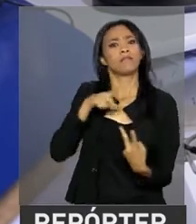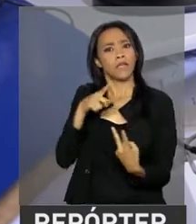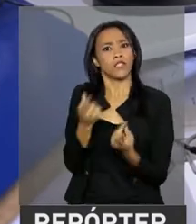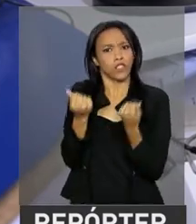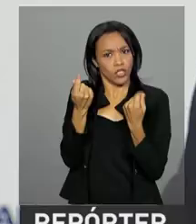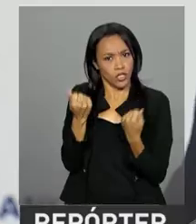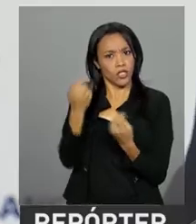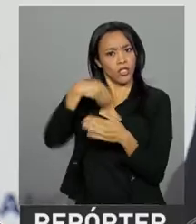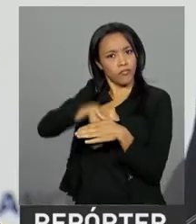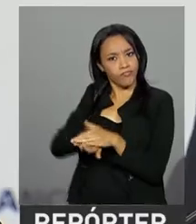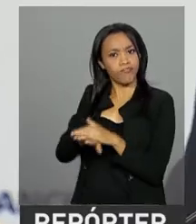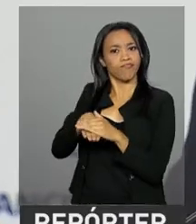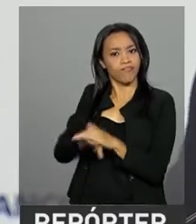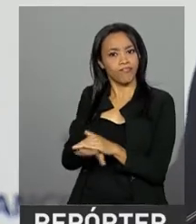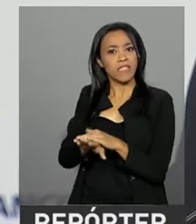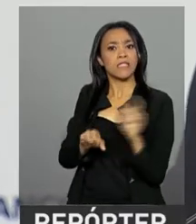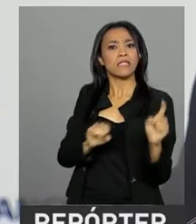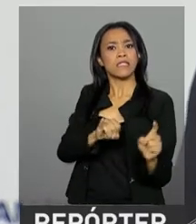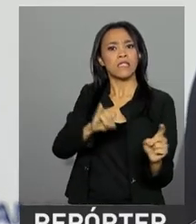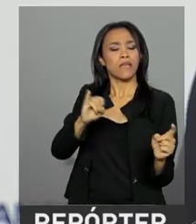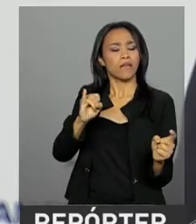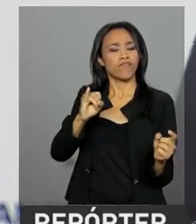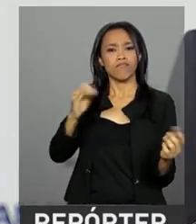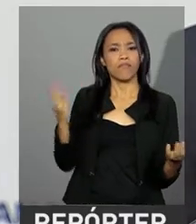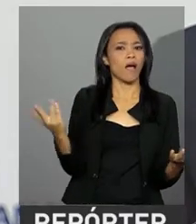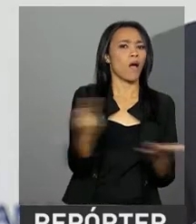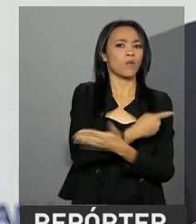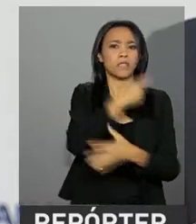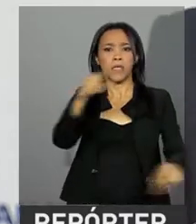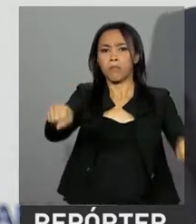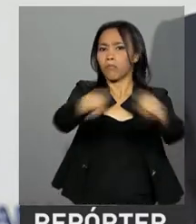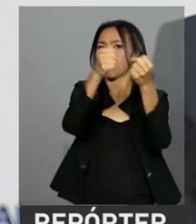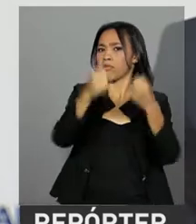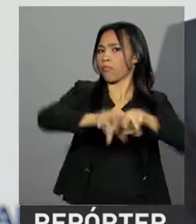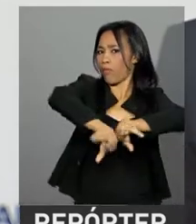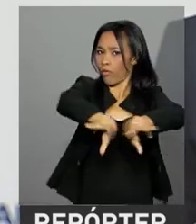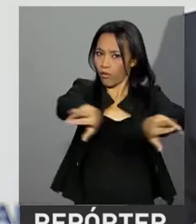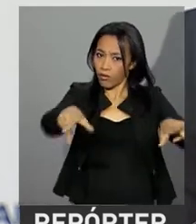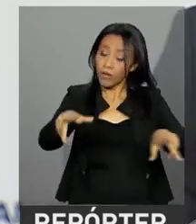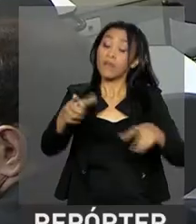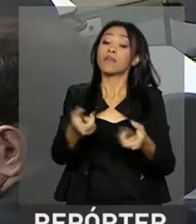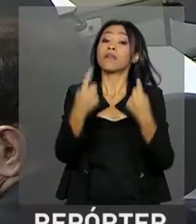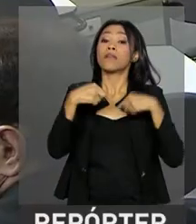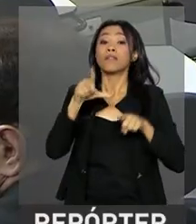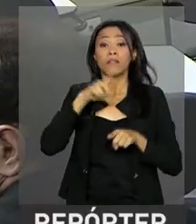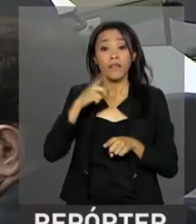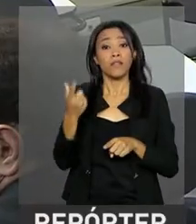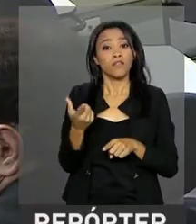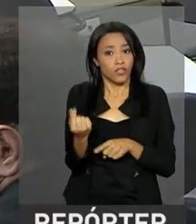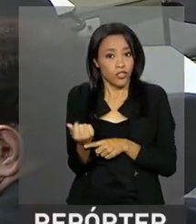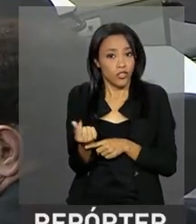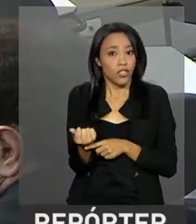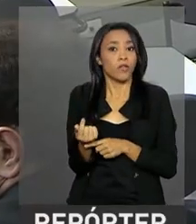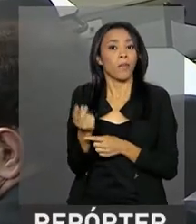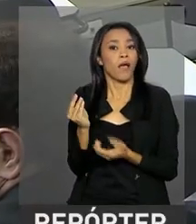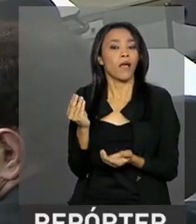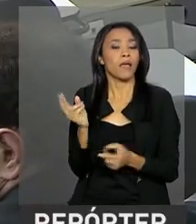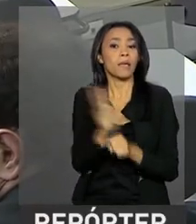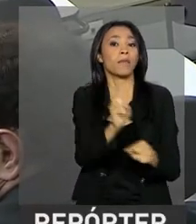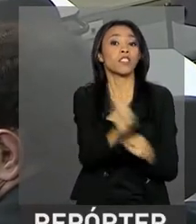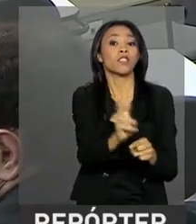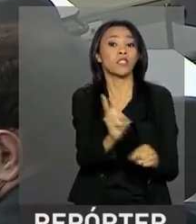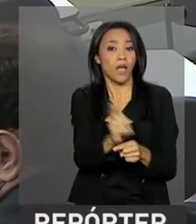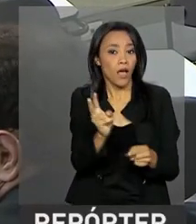caso de calote as instituições também possuem dinheiro para financiar a economia e quando emprestam os valores